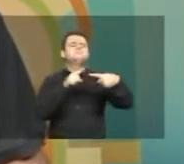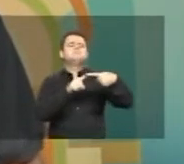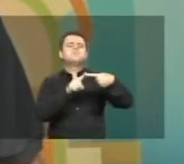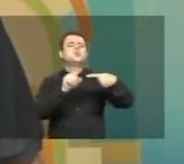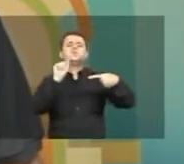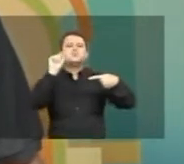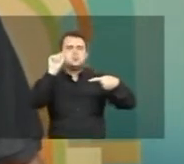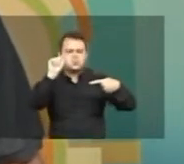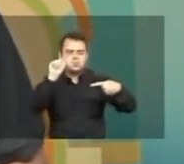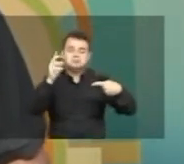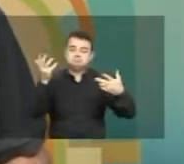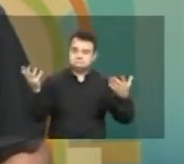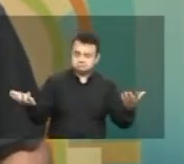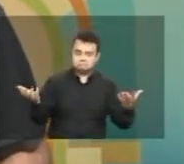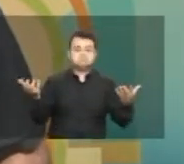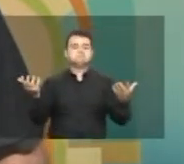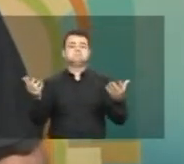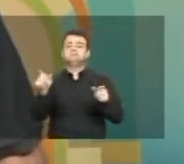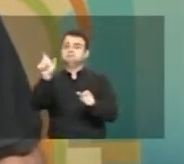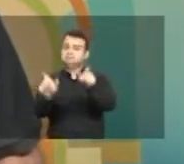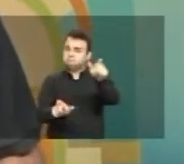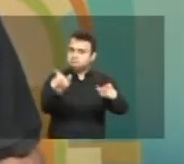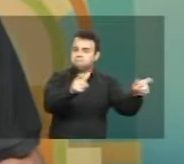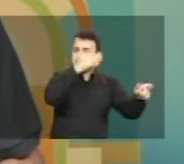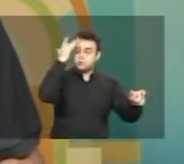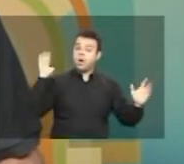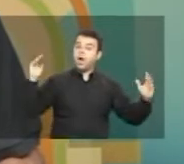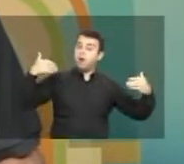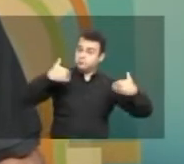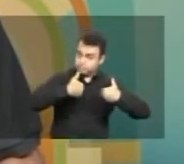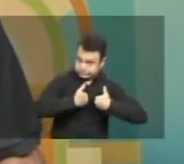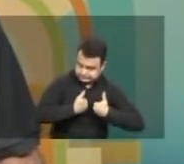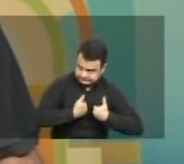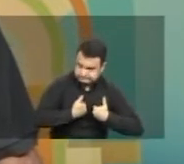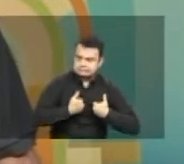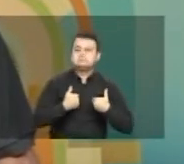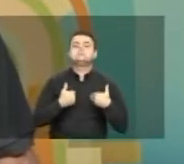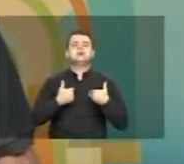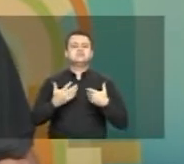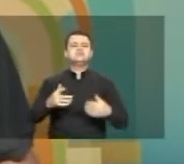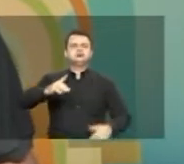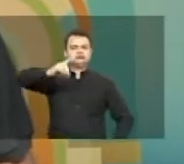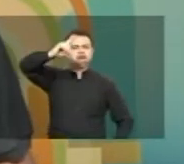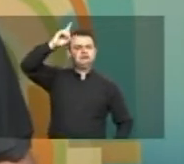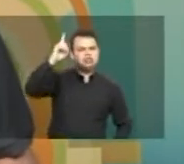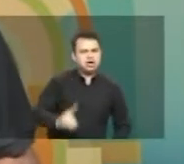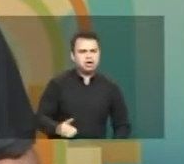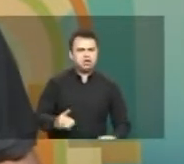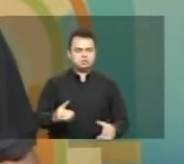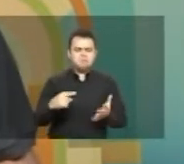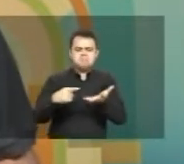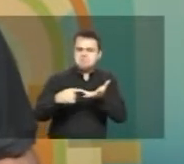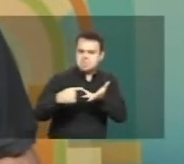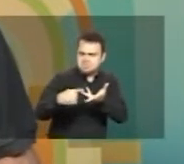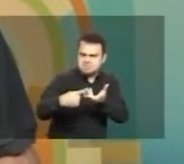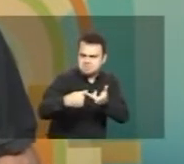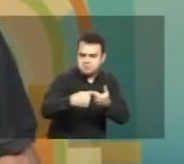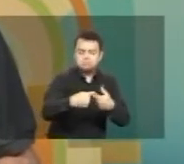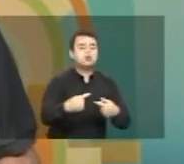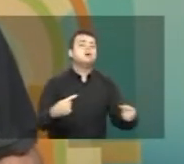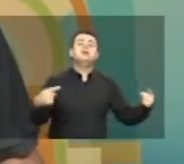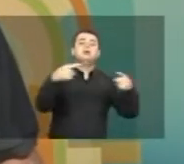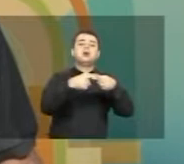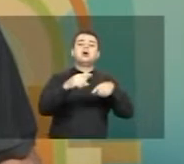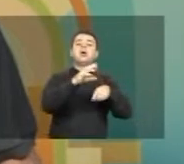patriota a proposta do parlamentar dispõe sobre o acesso de Pessoas com Transtorno do espectro autista a direitos